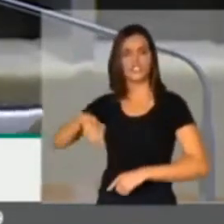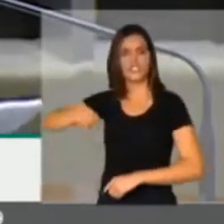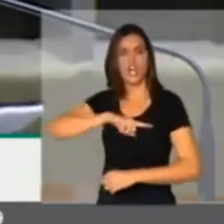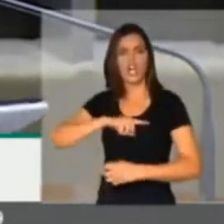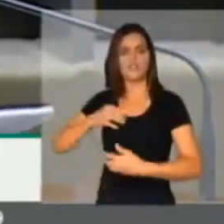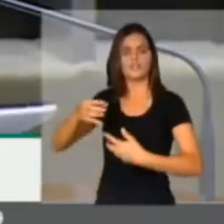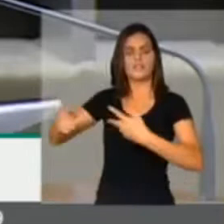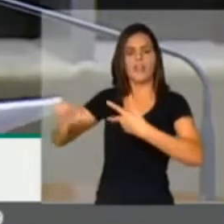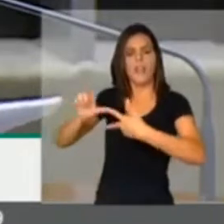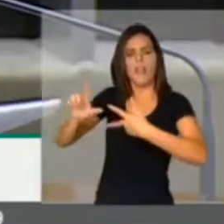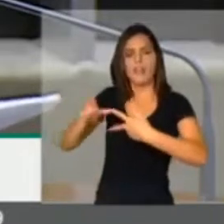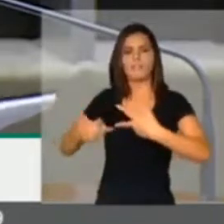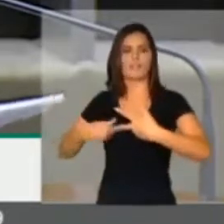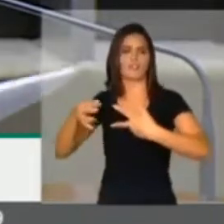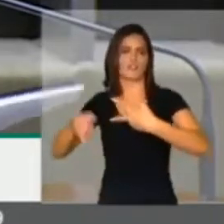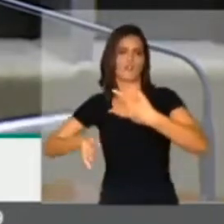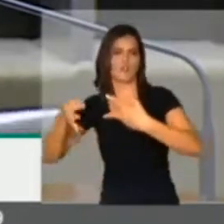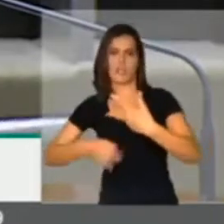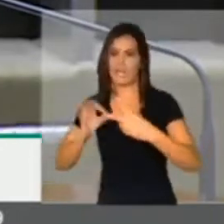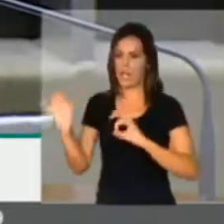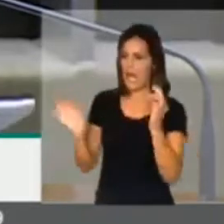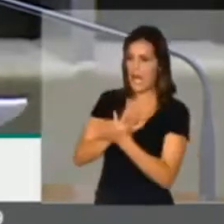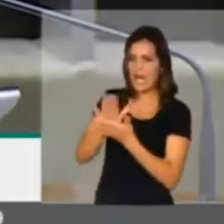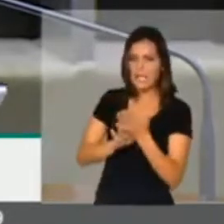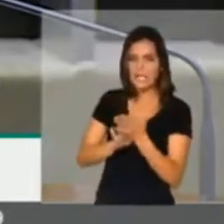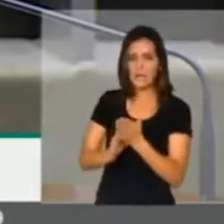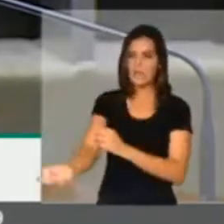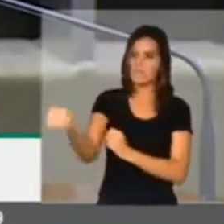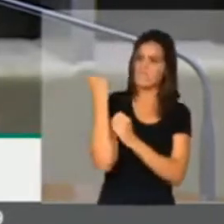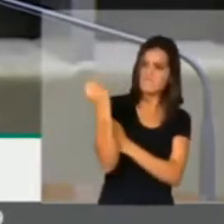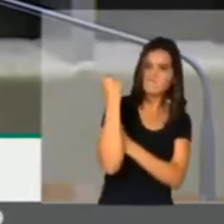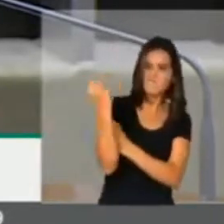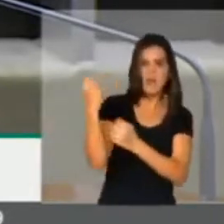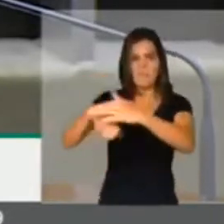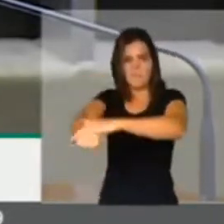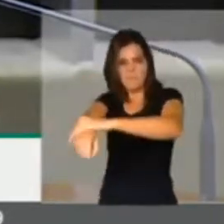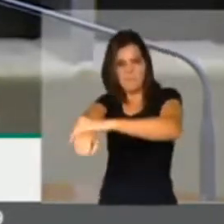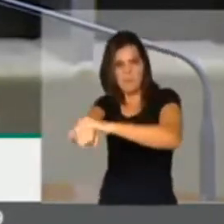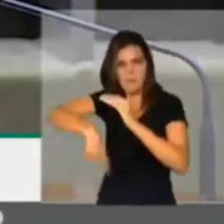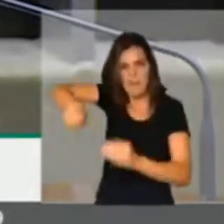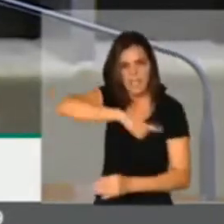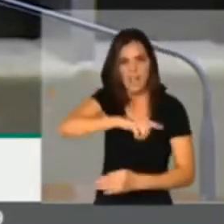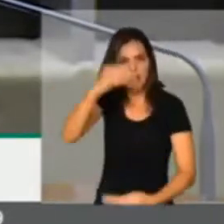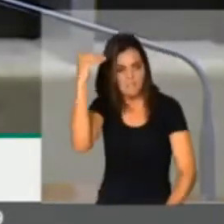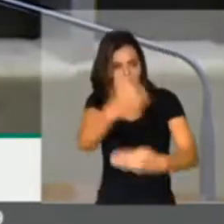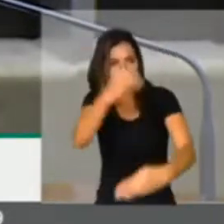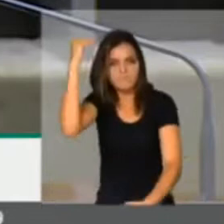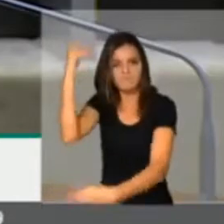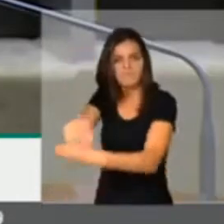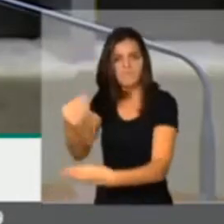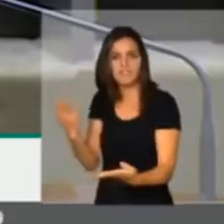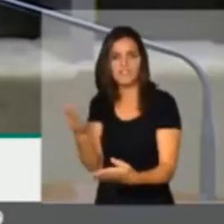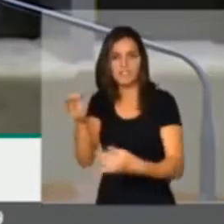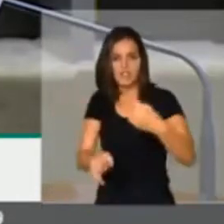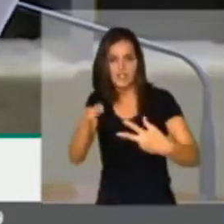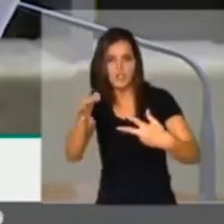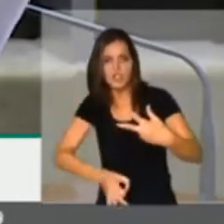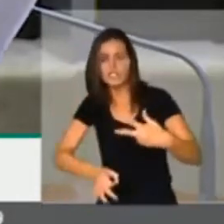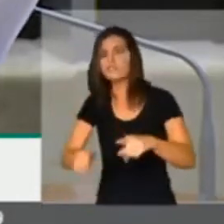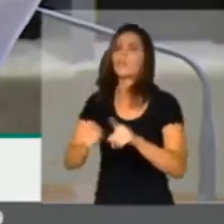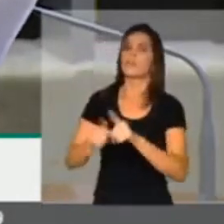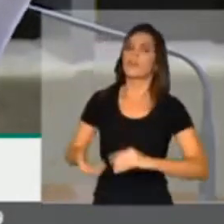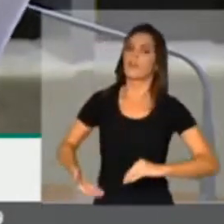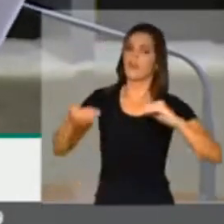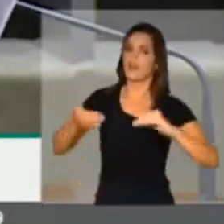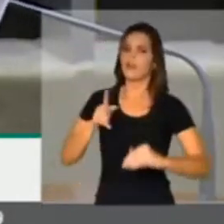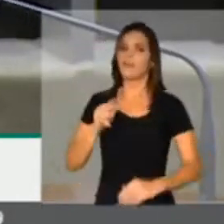dando uma banana para nós? O que, que é? Querem fechar o Congresso agora? É vergonhoso o que estão fazendo. E o Paulo Guedes vai